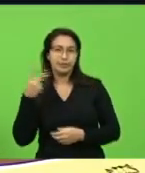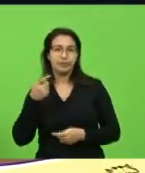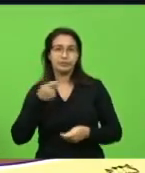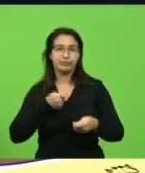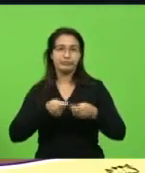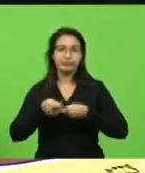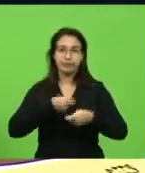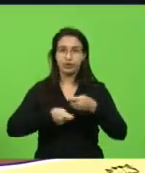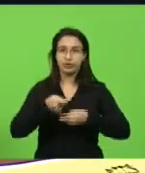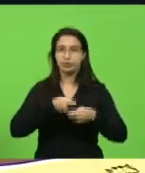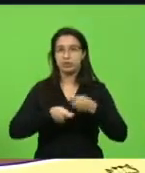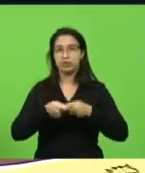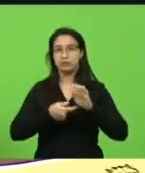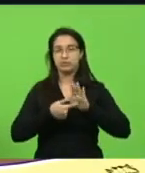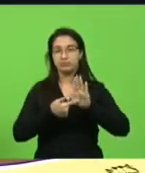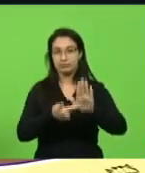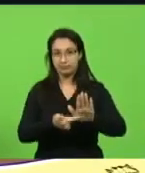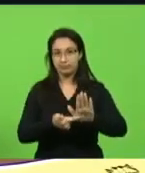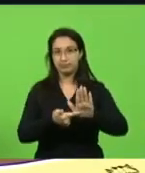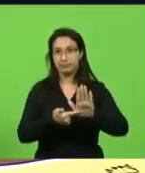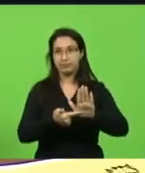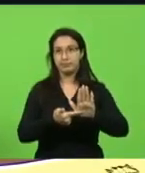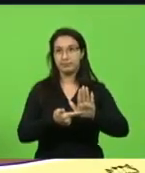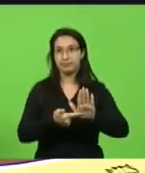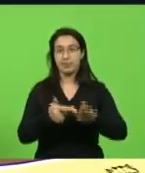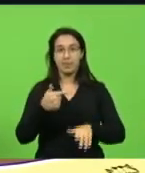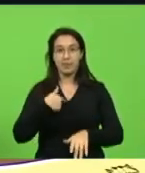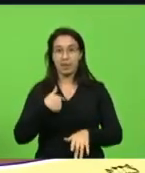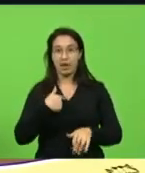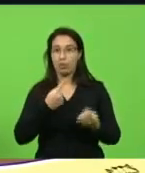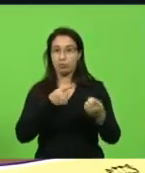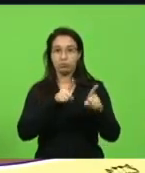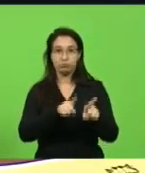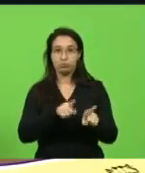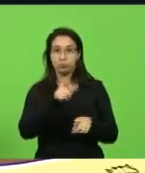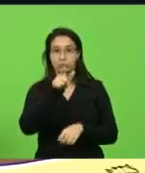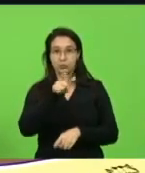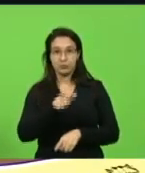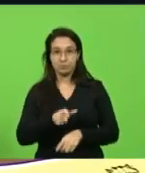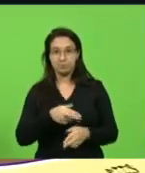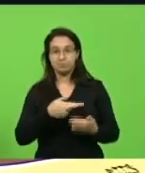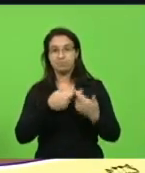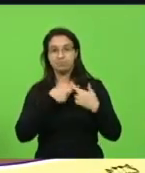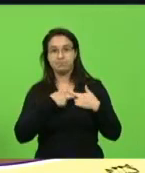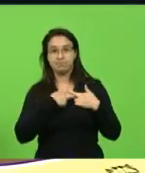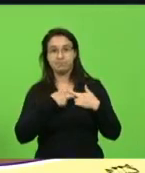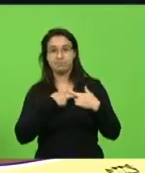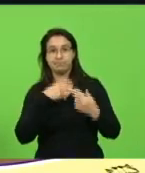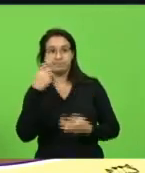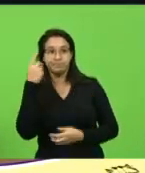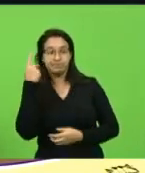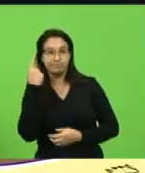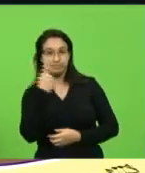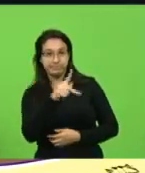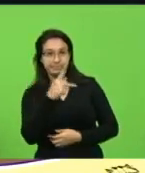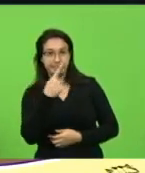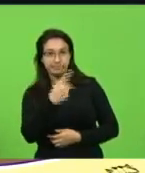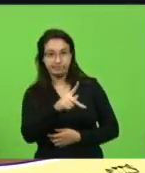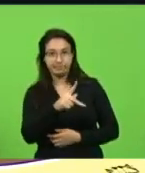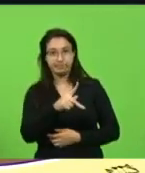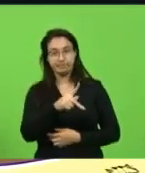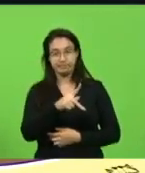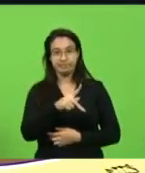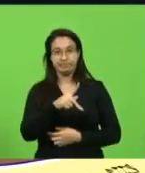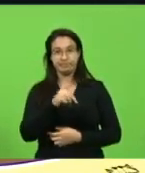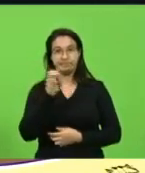político-administrativa do denunciado, sou contrário à pretensão de responsabilizar o governador do Estado,